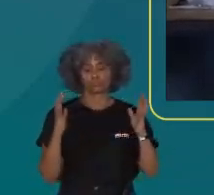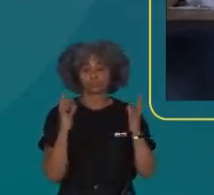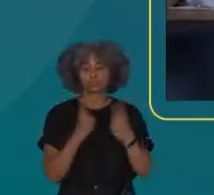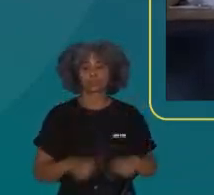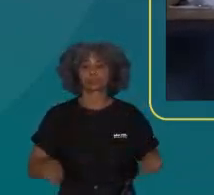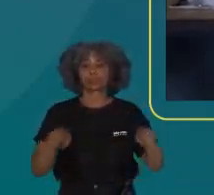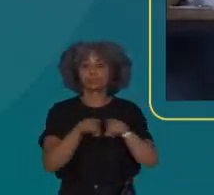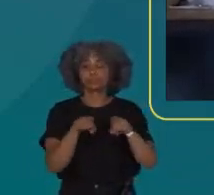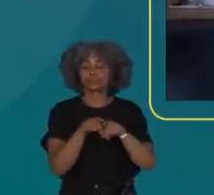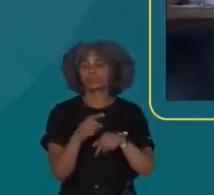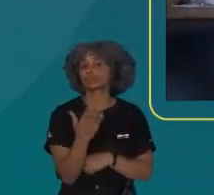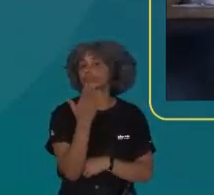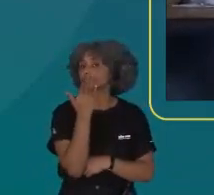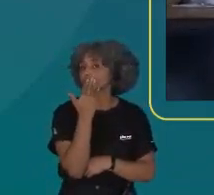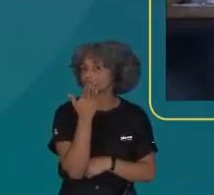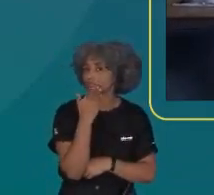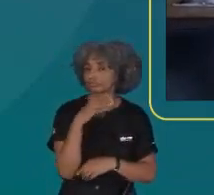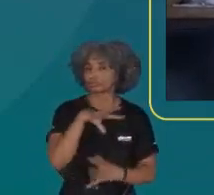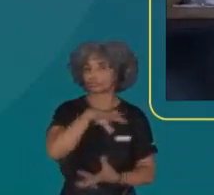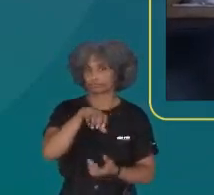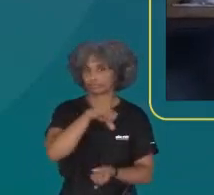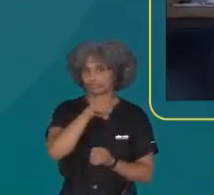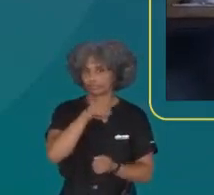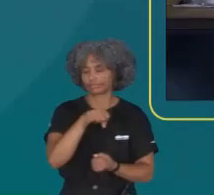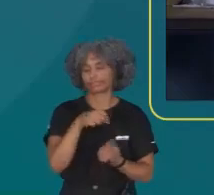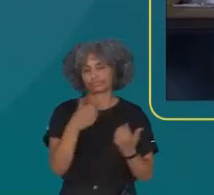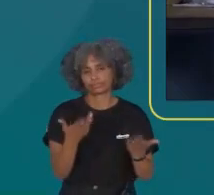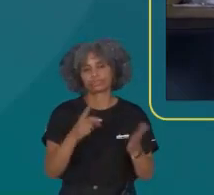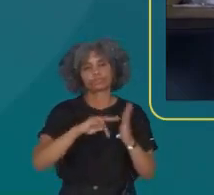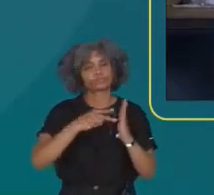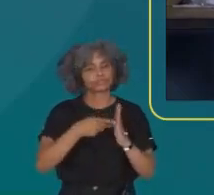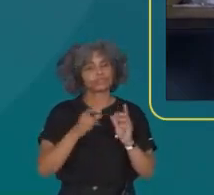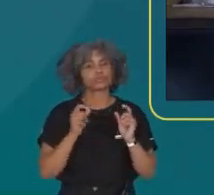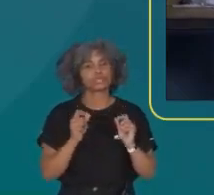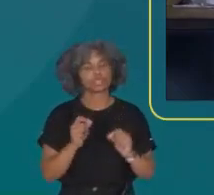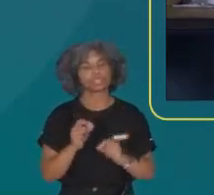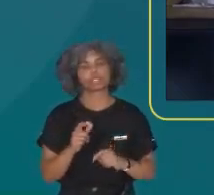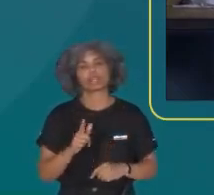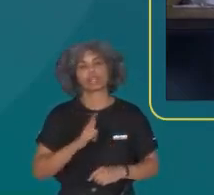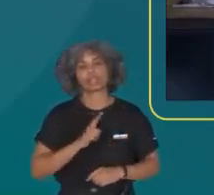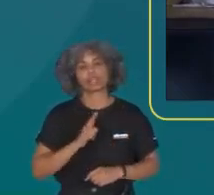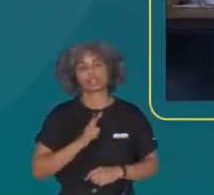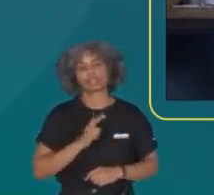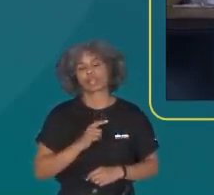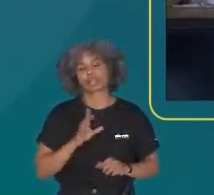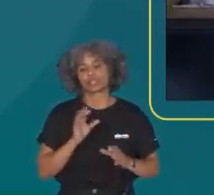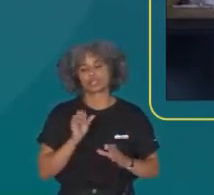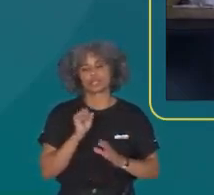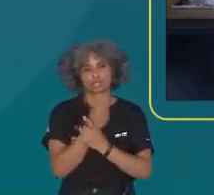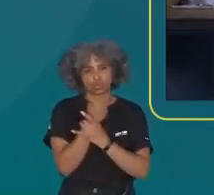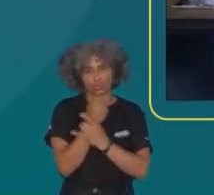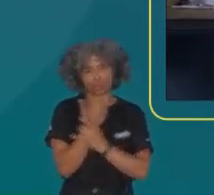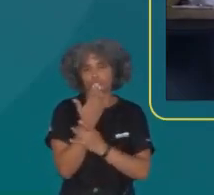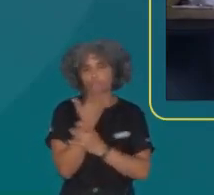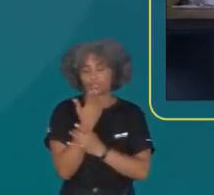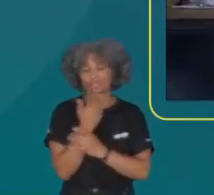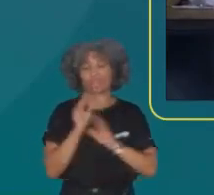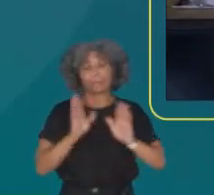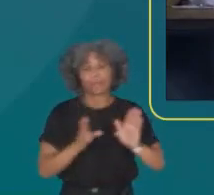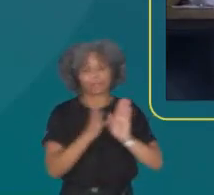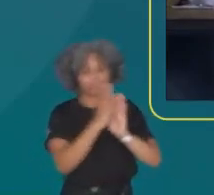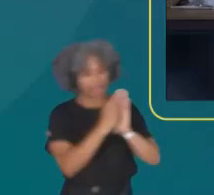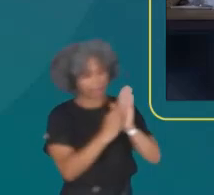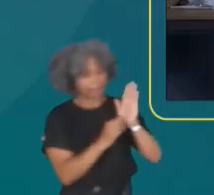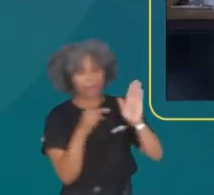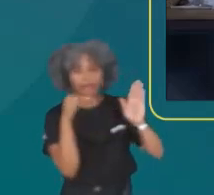alimentares sustentáveis. Eu respondo pela pasta de segurança alimentar e a gente vem buscando trazer a pauta alimentar